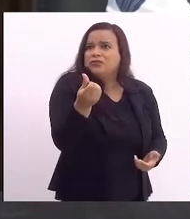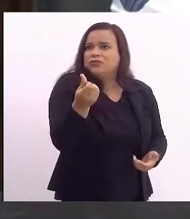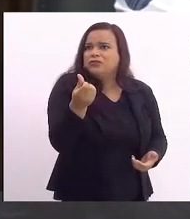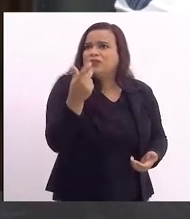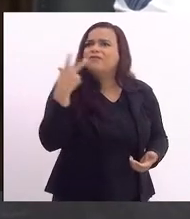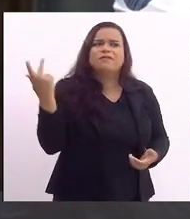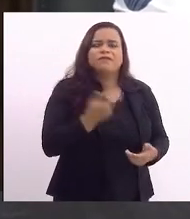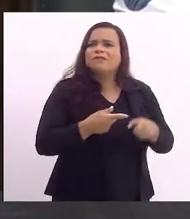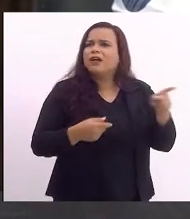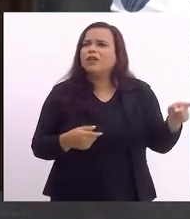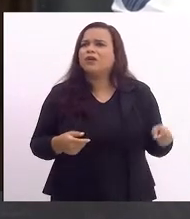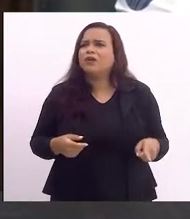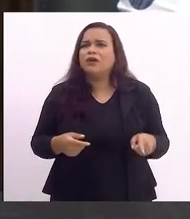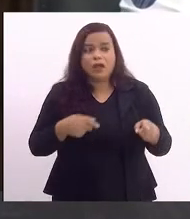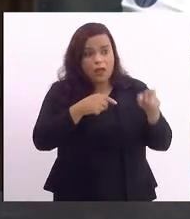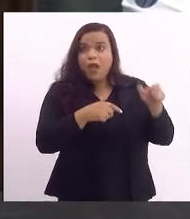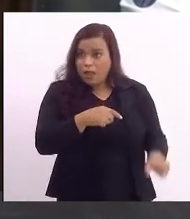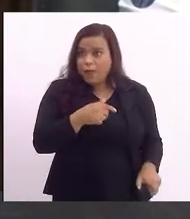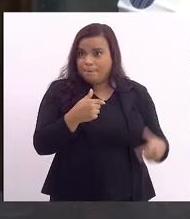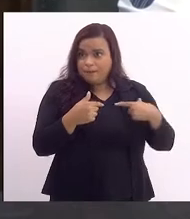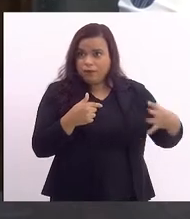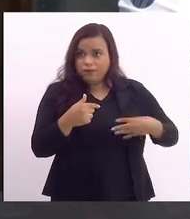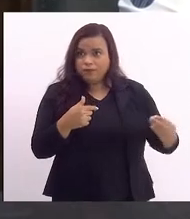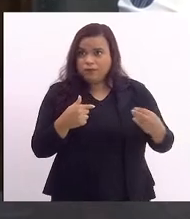ele perguntou, mãe, por que ele está me chamando assim?